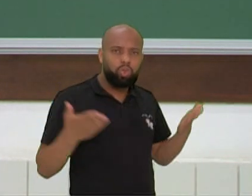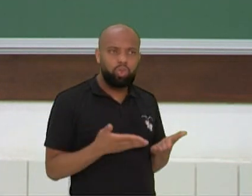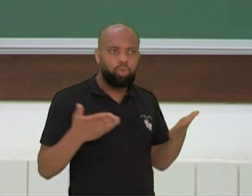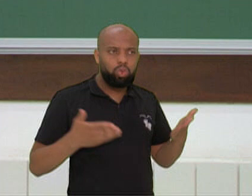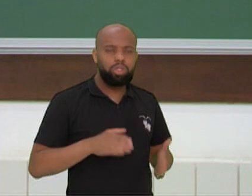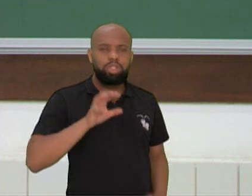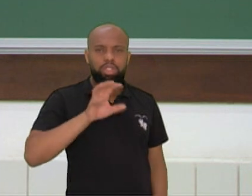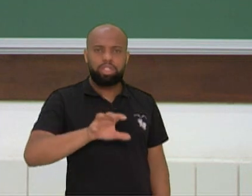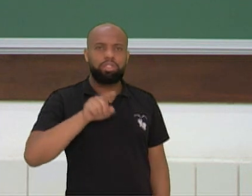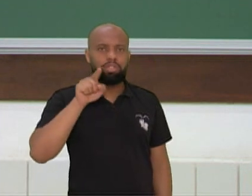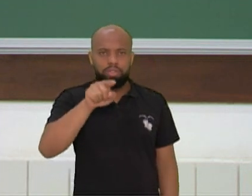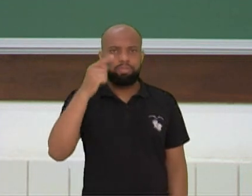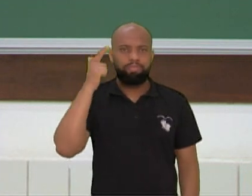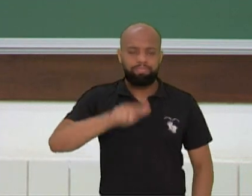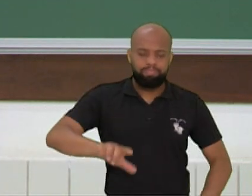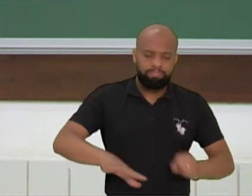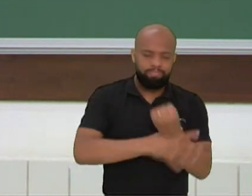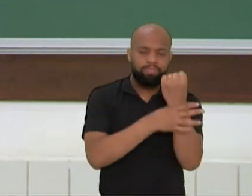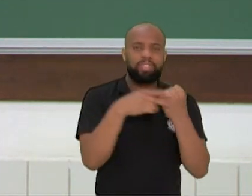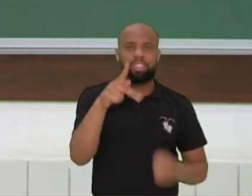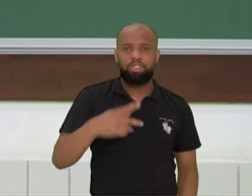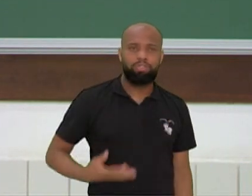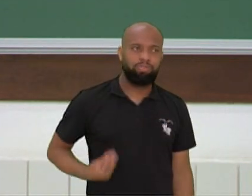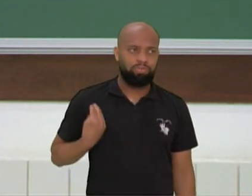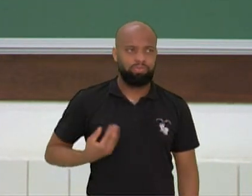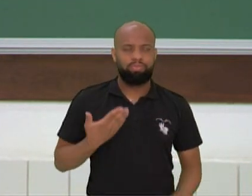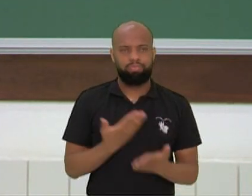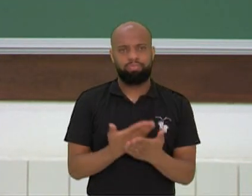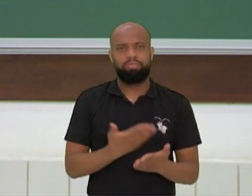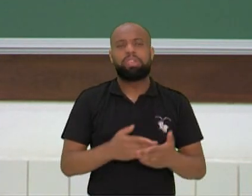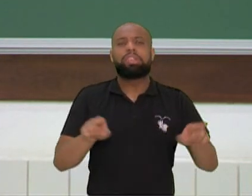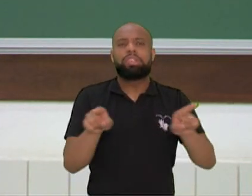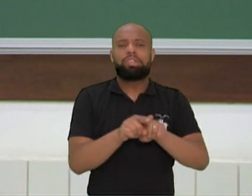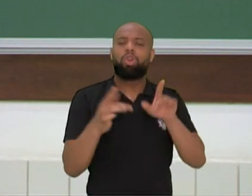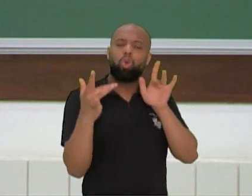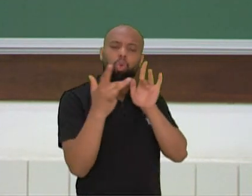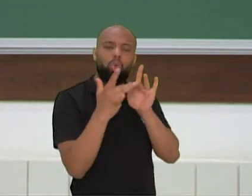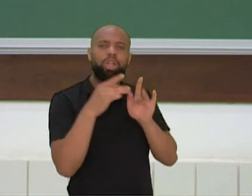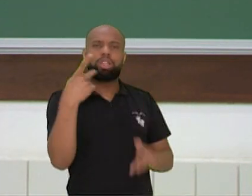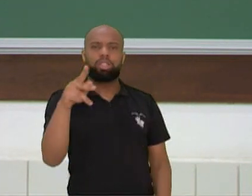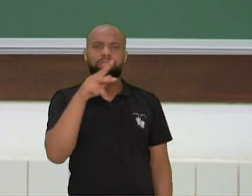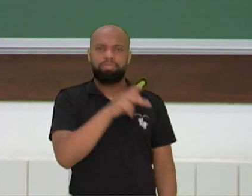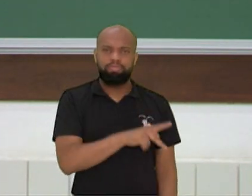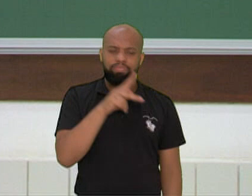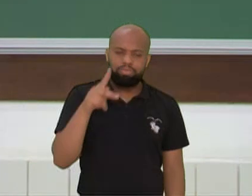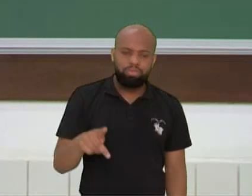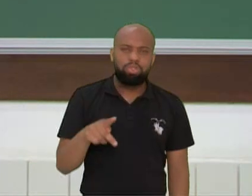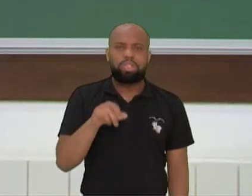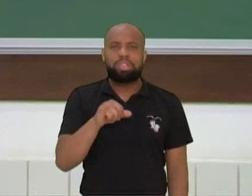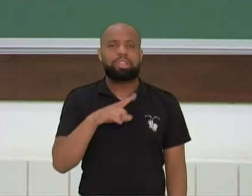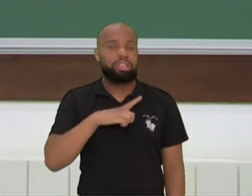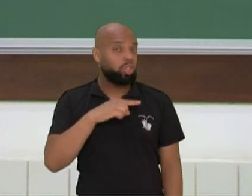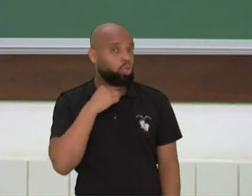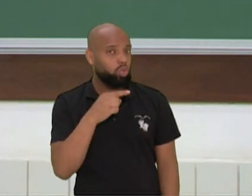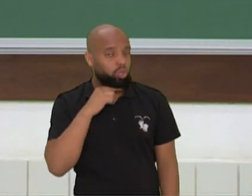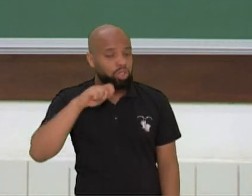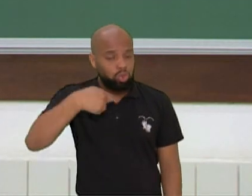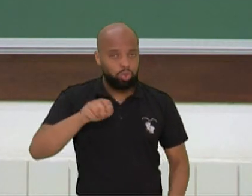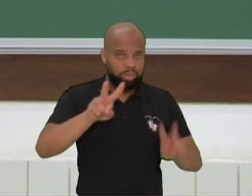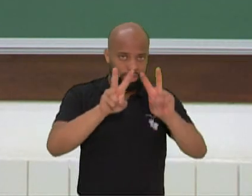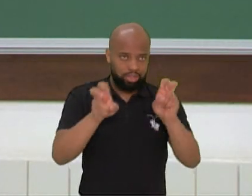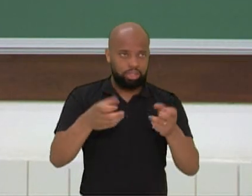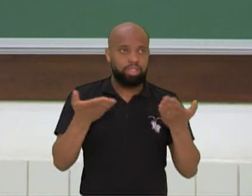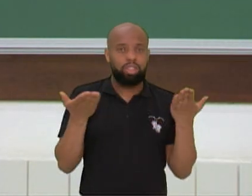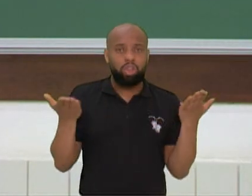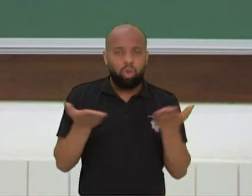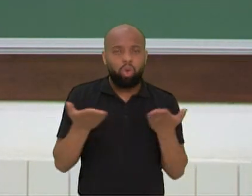assim garantir a sua presença na aula. E sempre, é claro, entre em contato com o professor de vocês para tirar qualquer dúvida sobre isso. E a